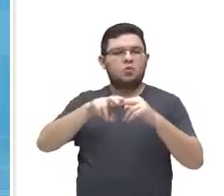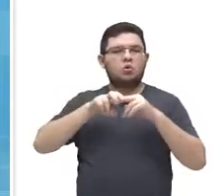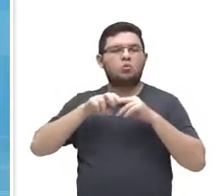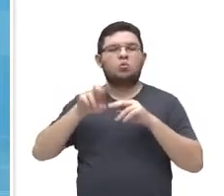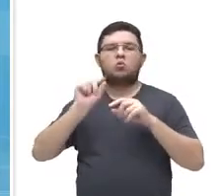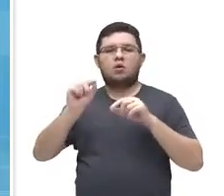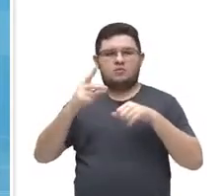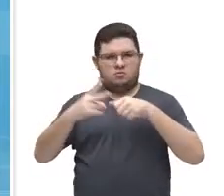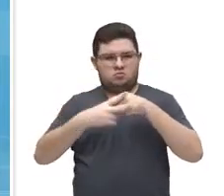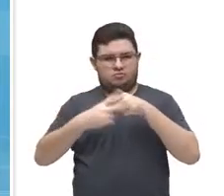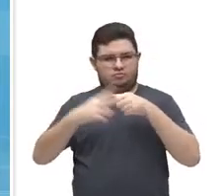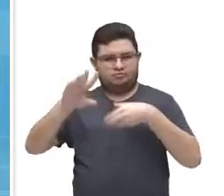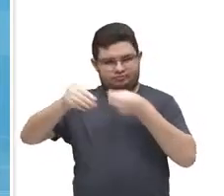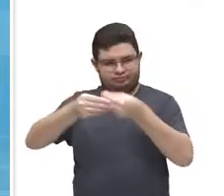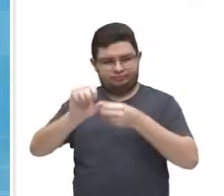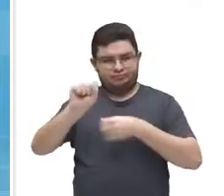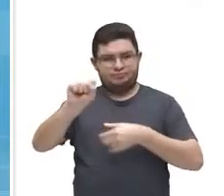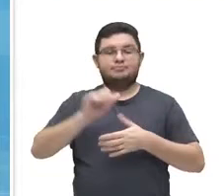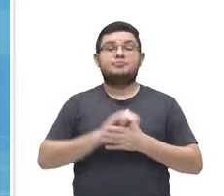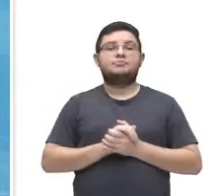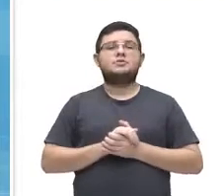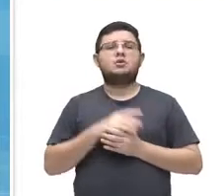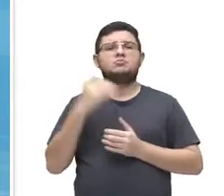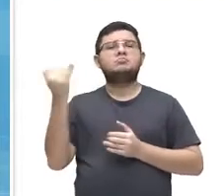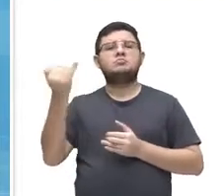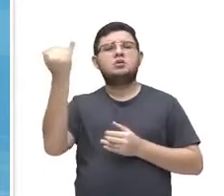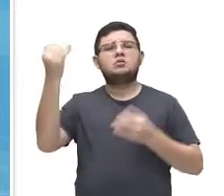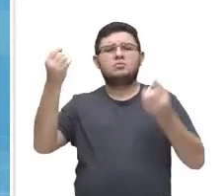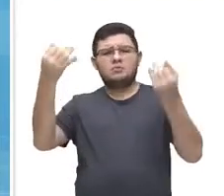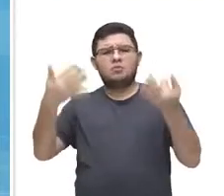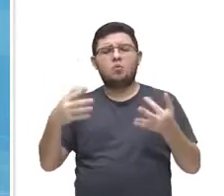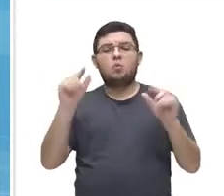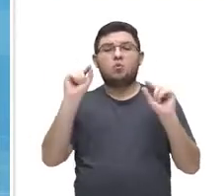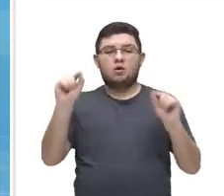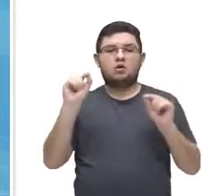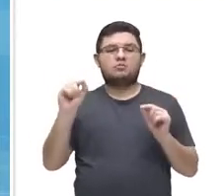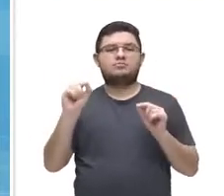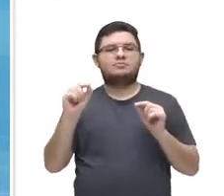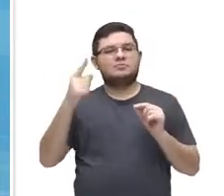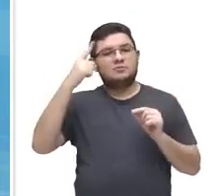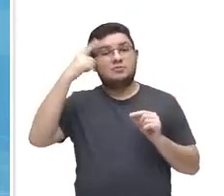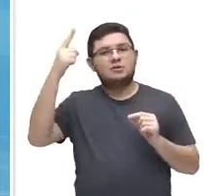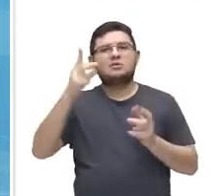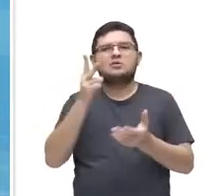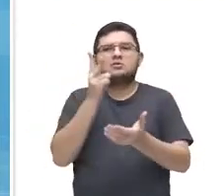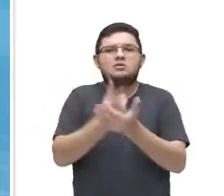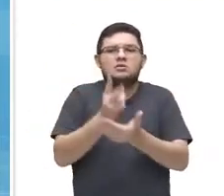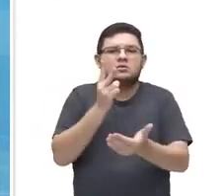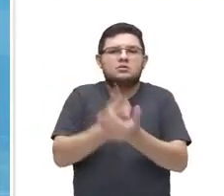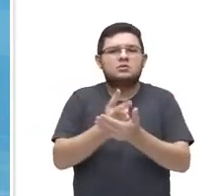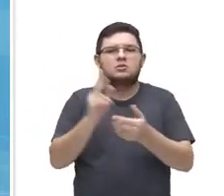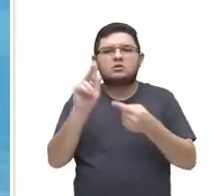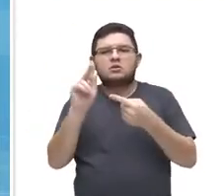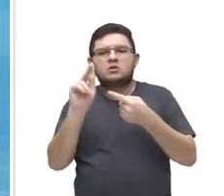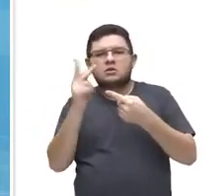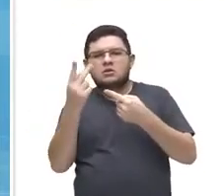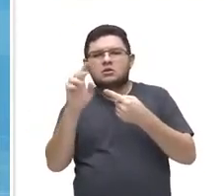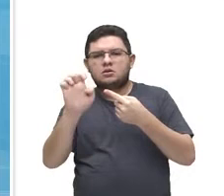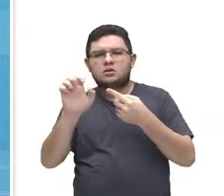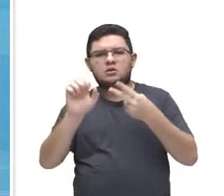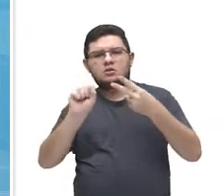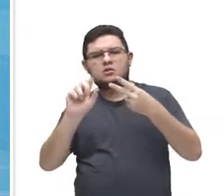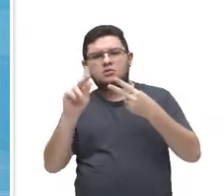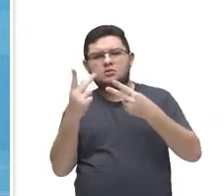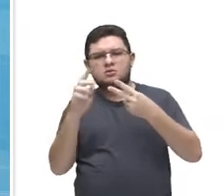informação importante. Nem sempre nas minhas frases eu vou ter he, she, it. Claro, às vezes eu posso ter uma